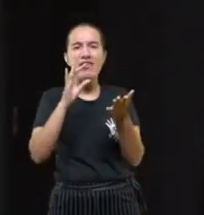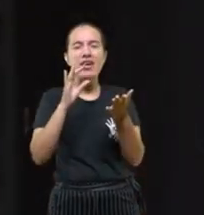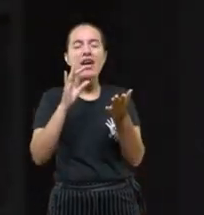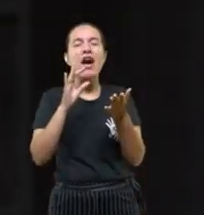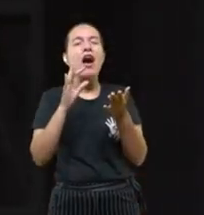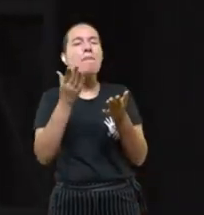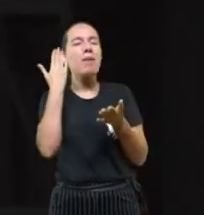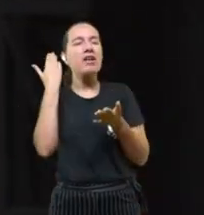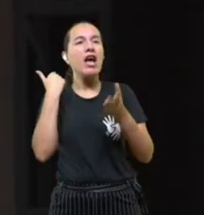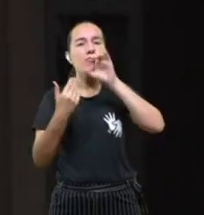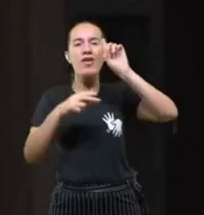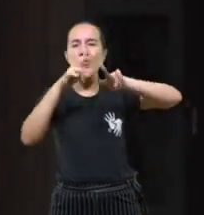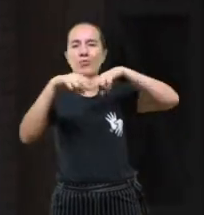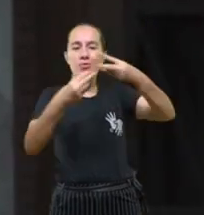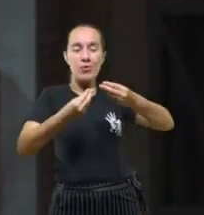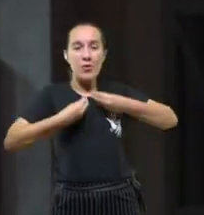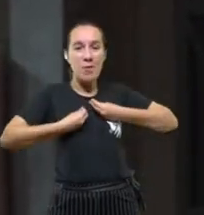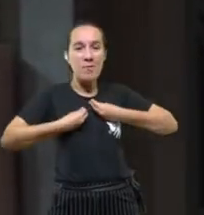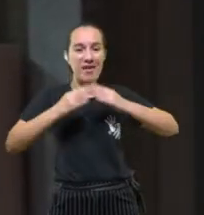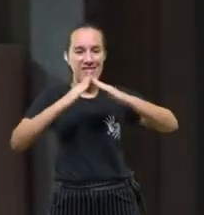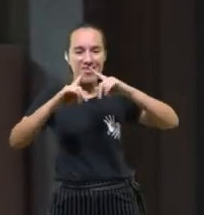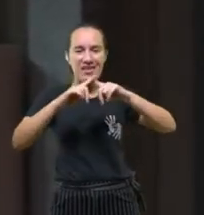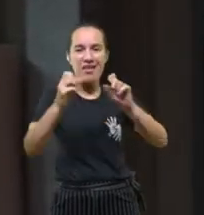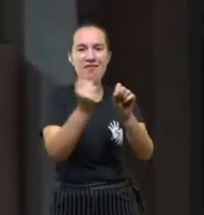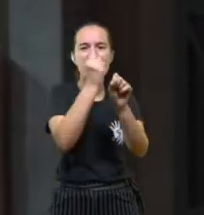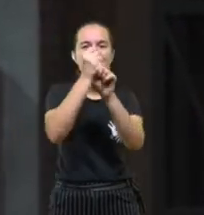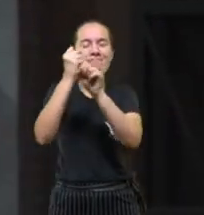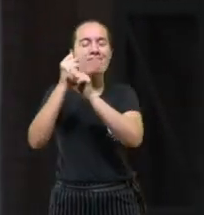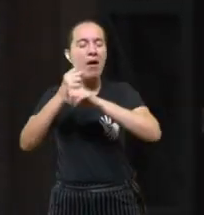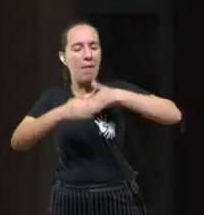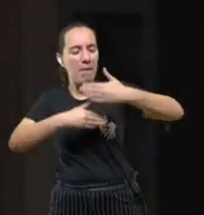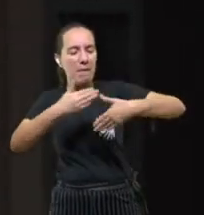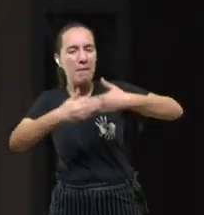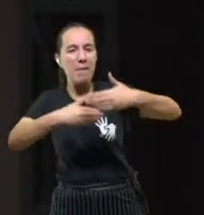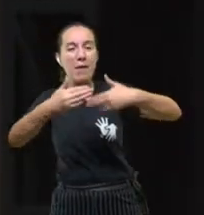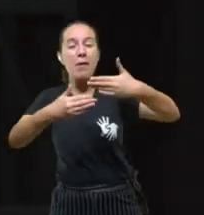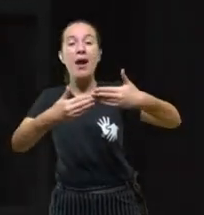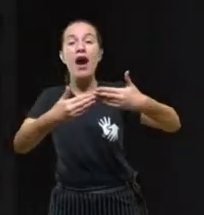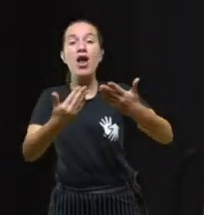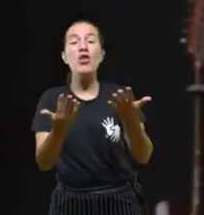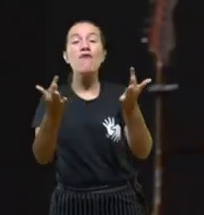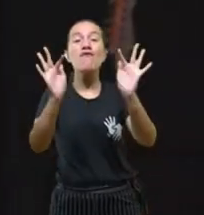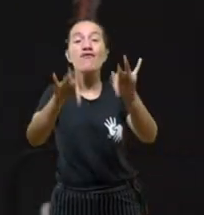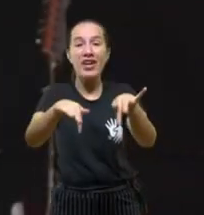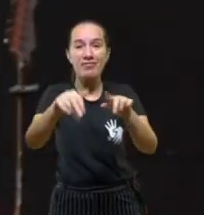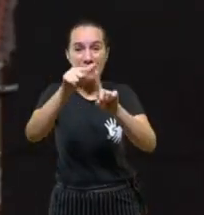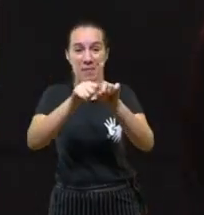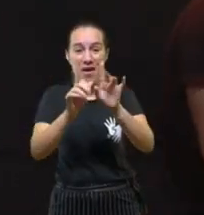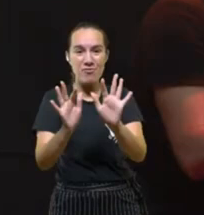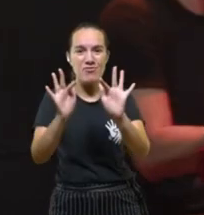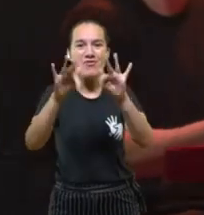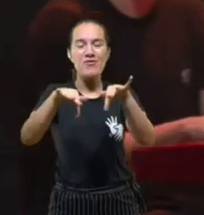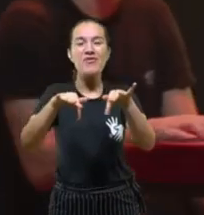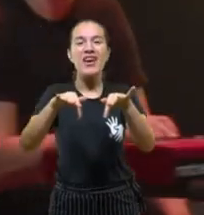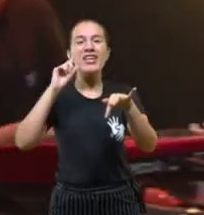inaugurar nossa igreja, sabe? Vamos, amém, aleluia.